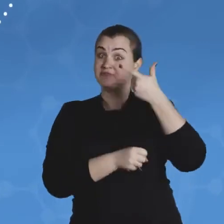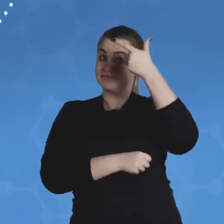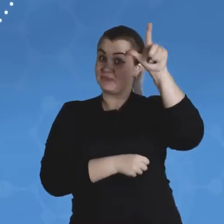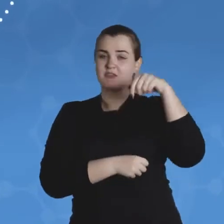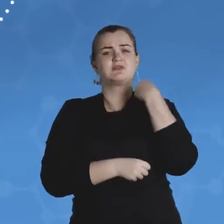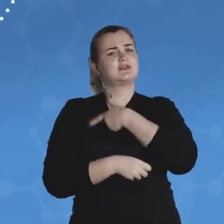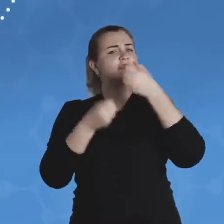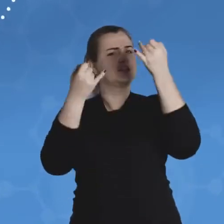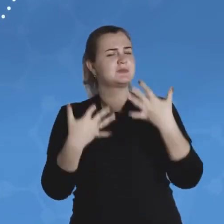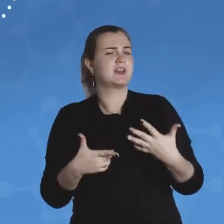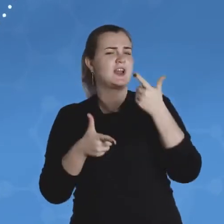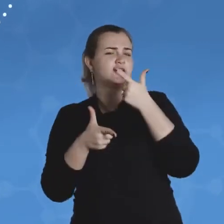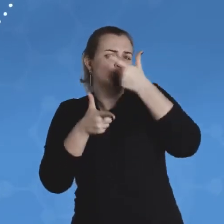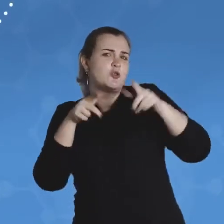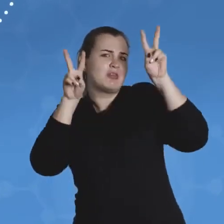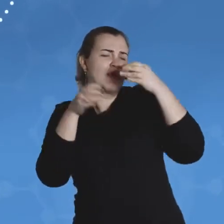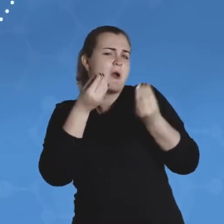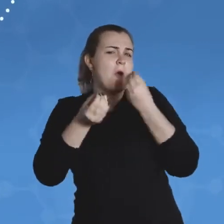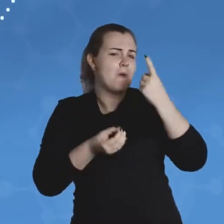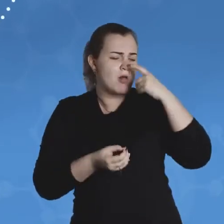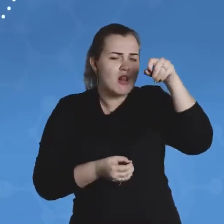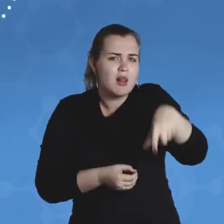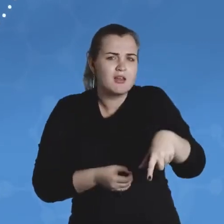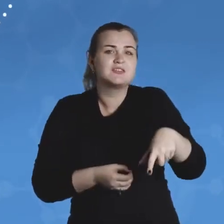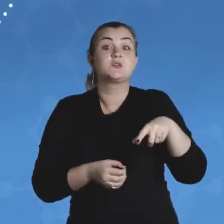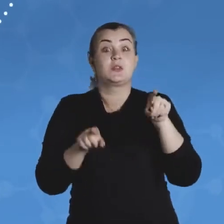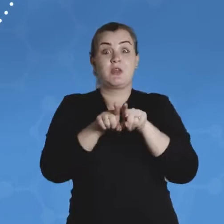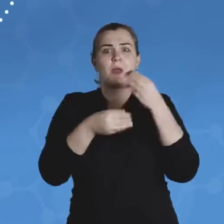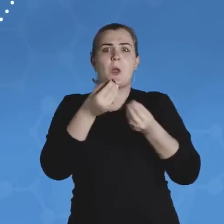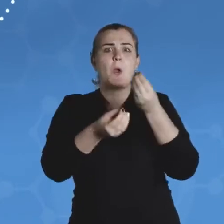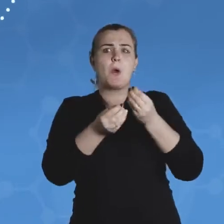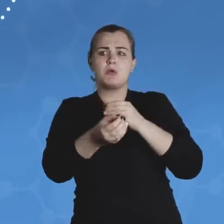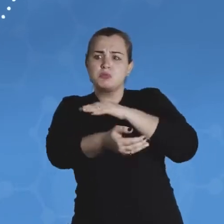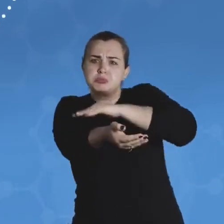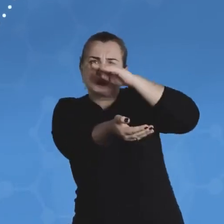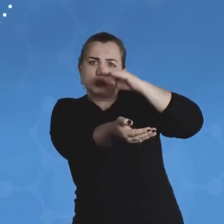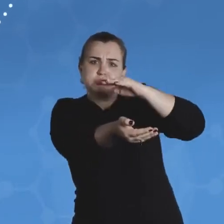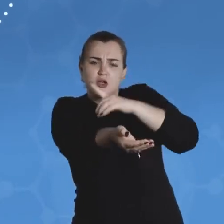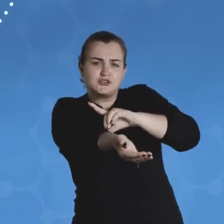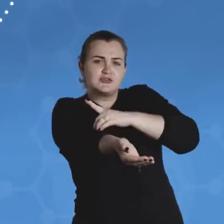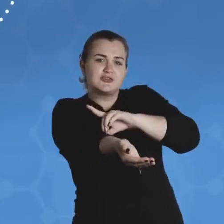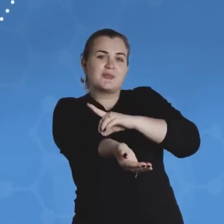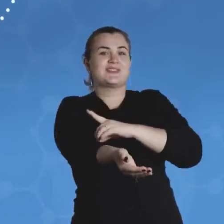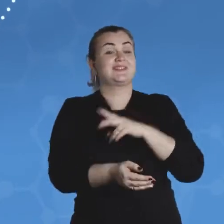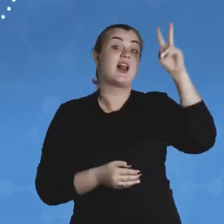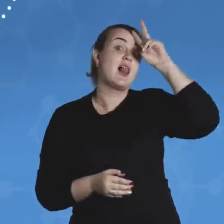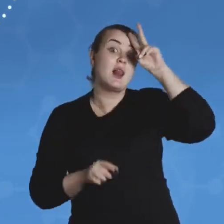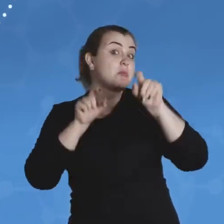falar o descarte dos materiais usados e também como monitorar os níveis de açúcar no sangue.